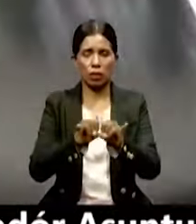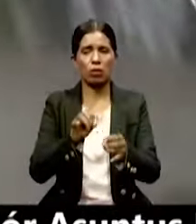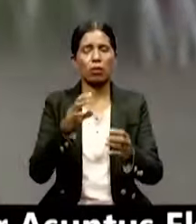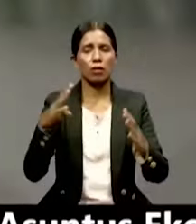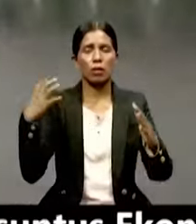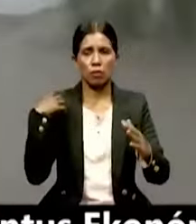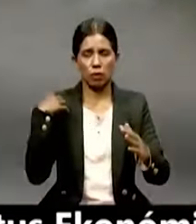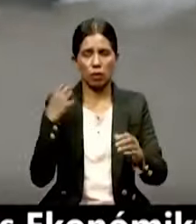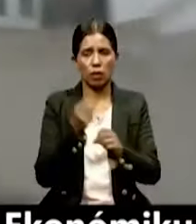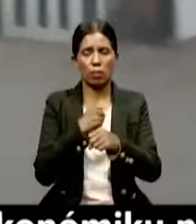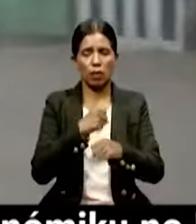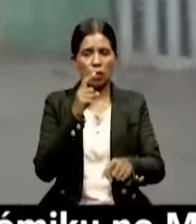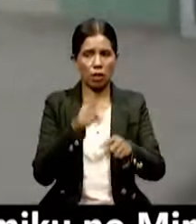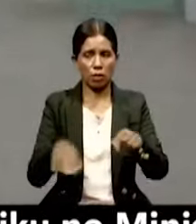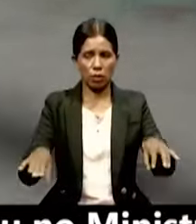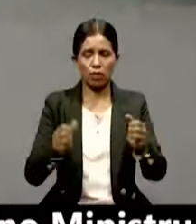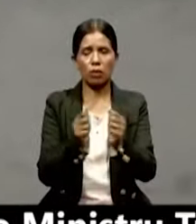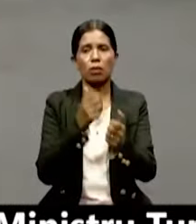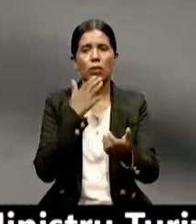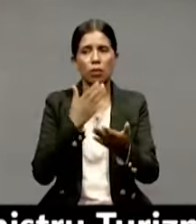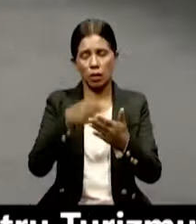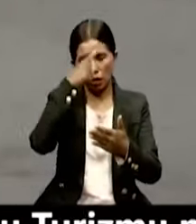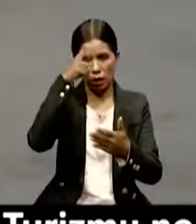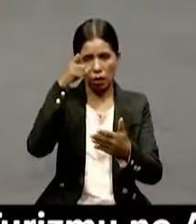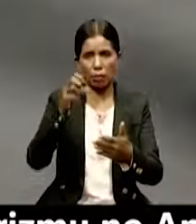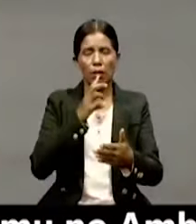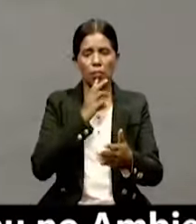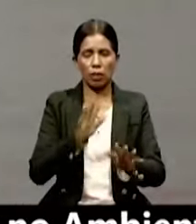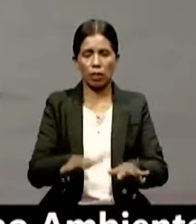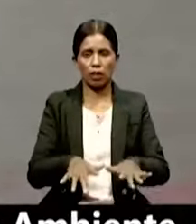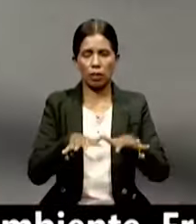Halau Serviço, o dia também inundação. Luciano Amaral, Adérito Ximenes, GMN.